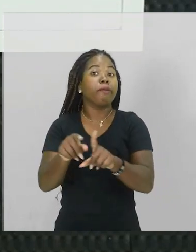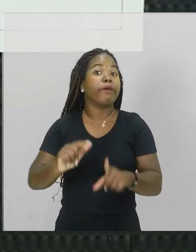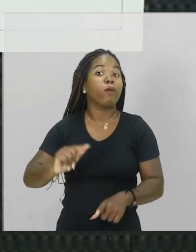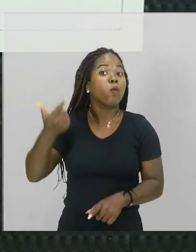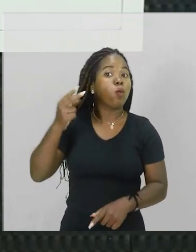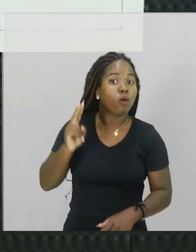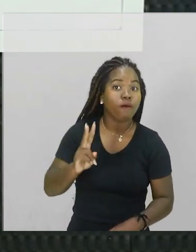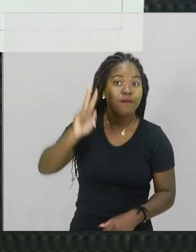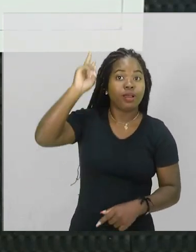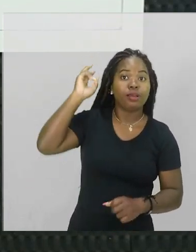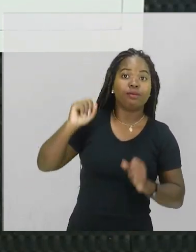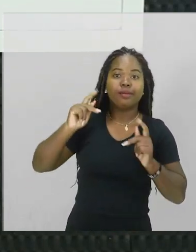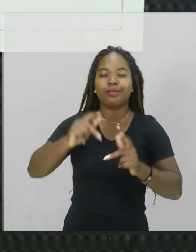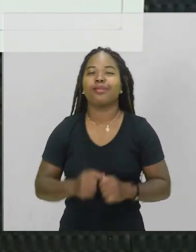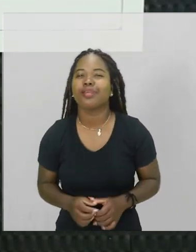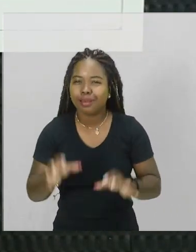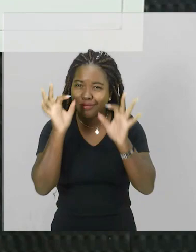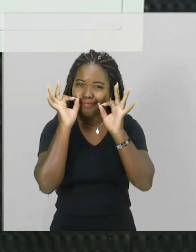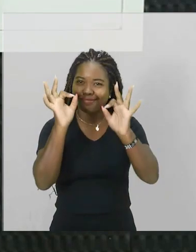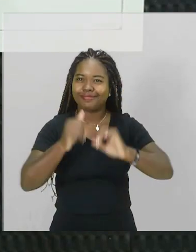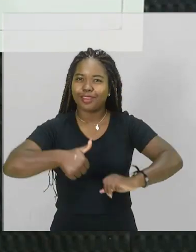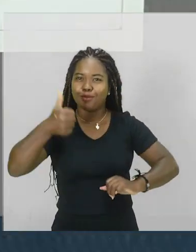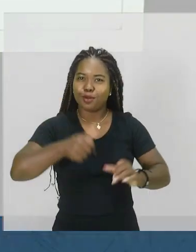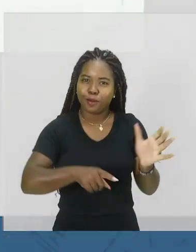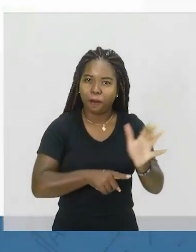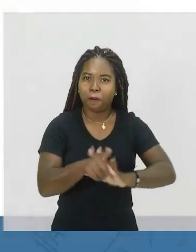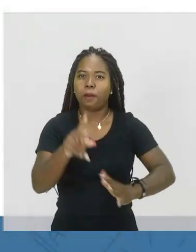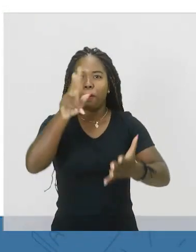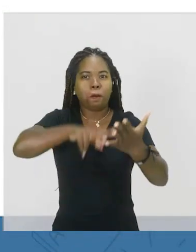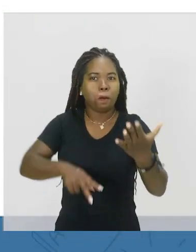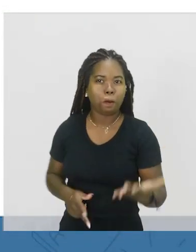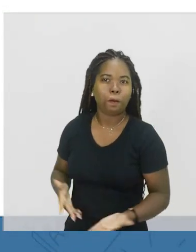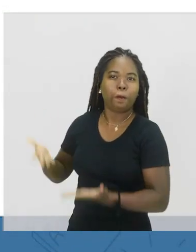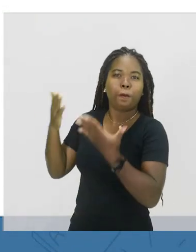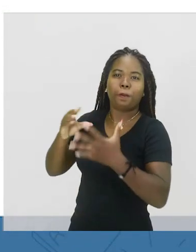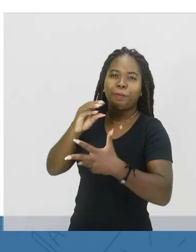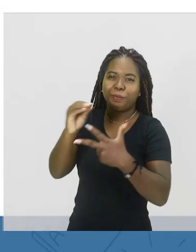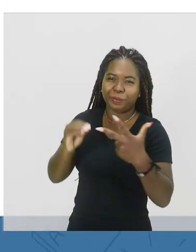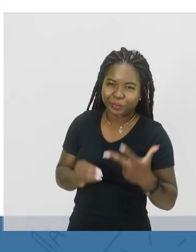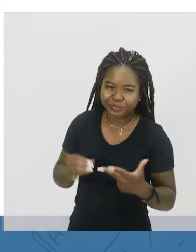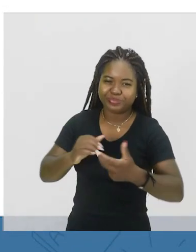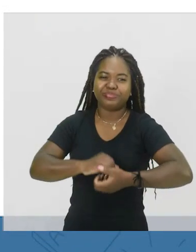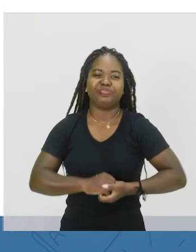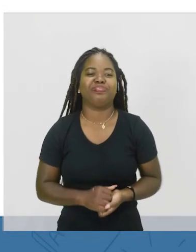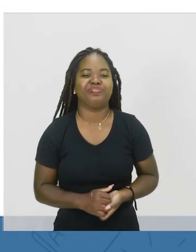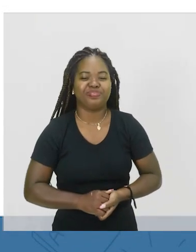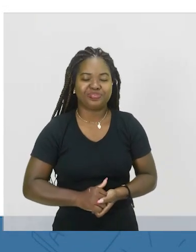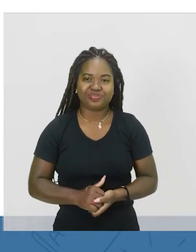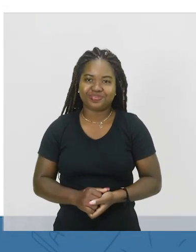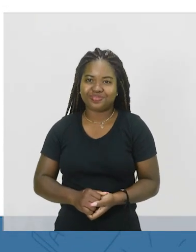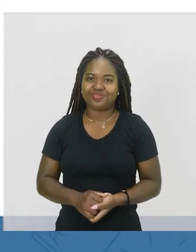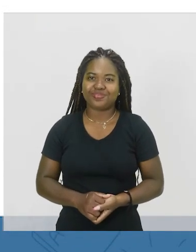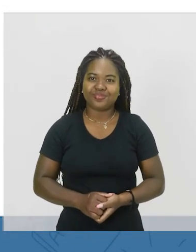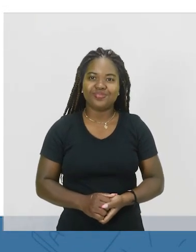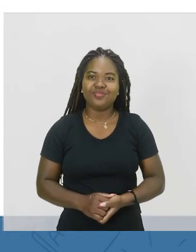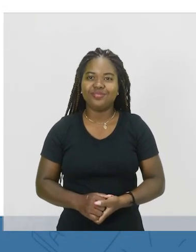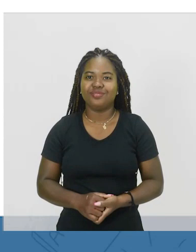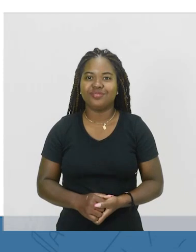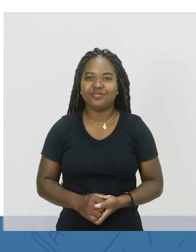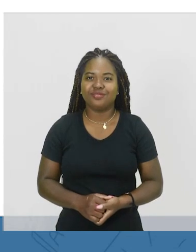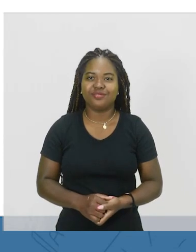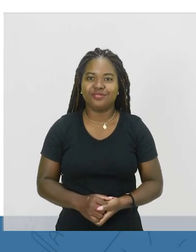ok? Então, ficar ligadinho aí, vamos para a primeira questão, né? Então, a primeira questão, questão do Enem. Nós temos o seguinte, ó. Os olhos humanos,